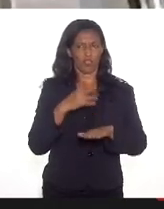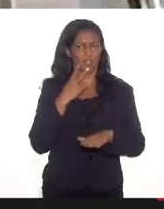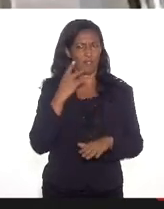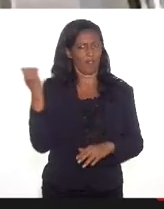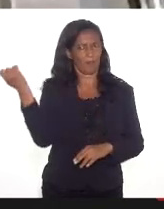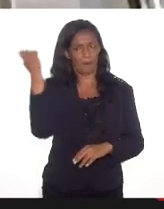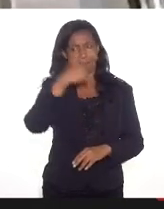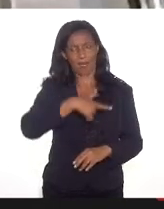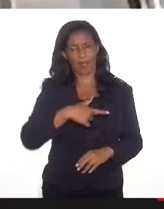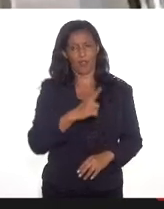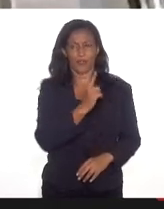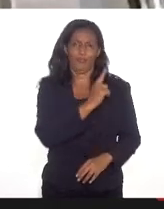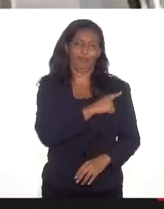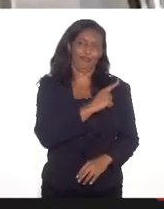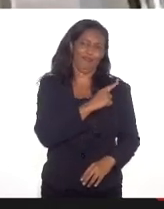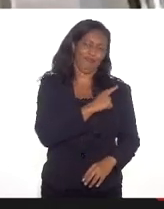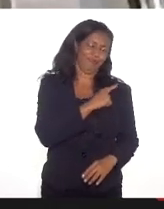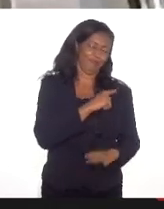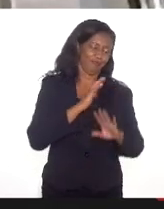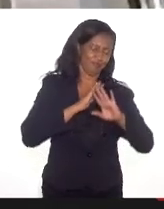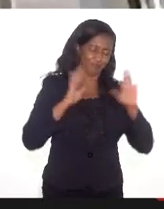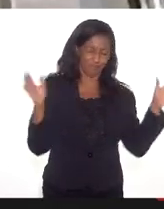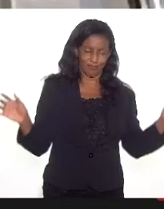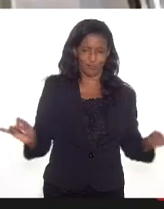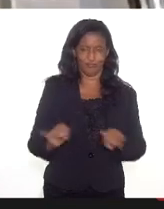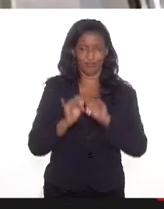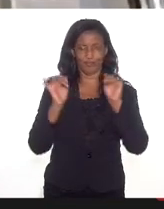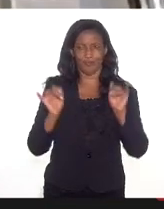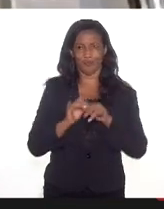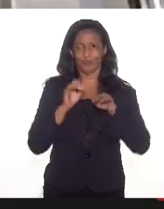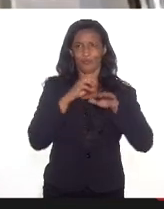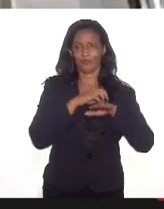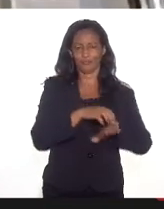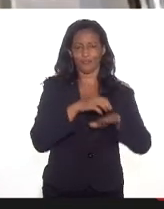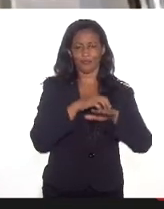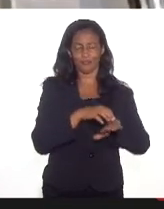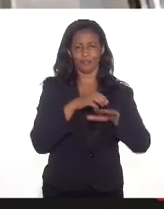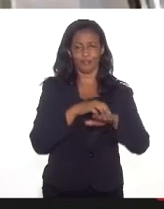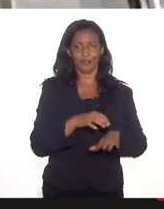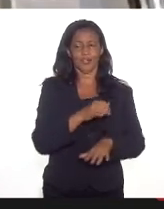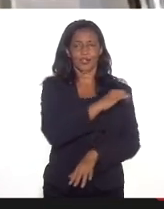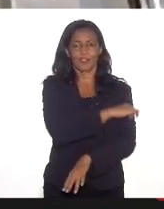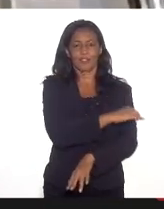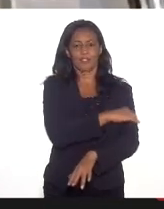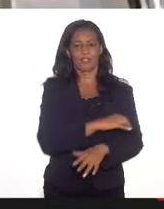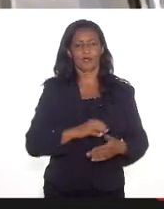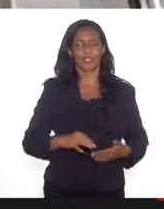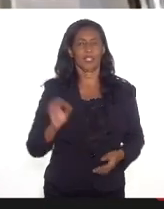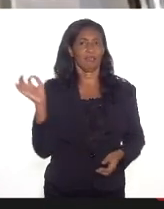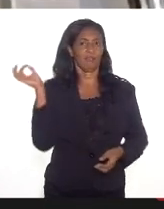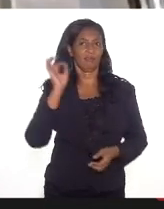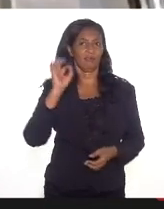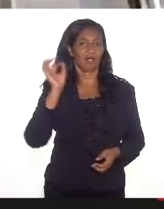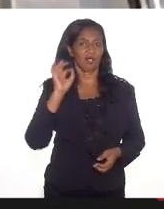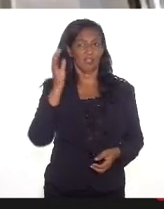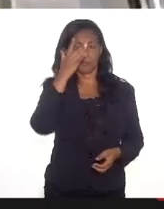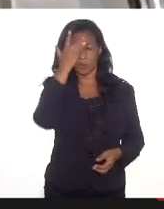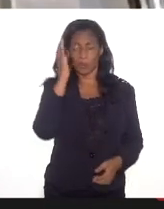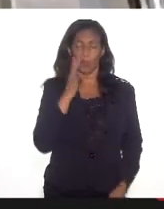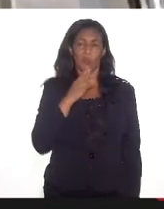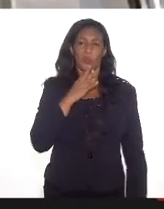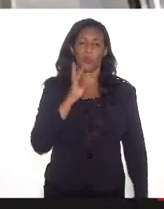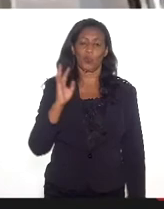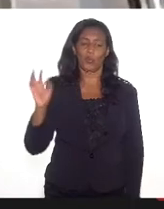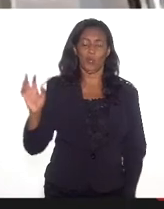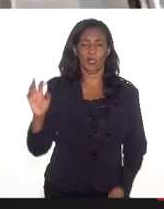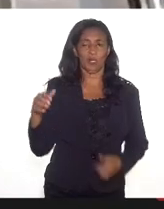nenhum gestor que acabou de fazer besteira com os transportes públicos da cidade do Rio de Janeiro e nem daqueles que a gente não conhece